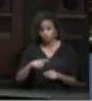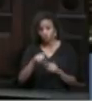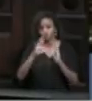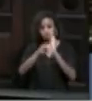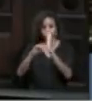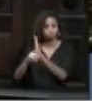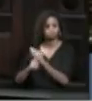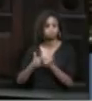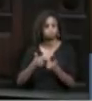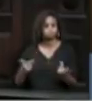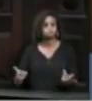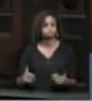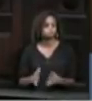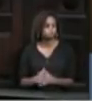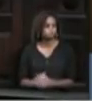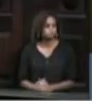Obrigado.